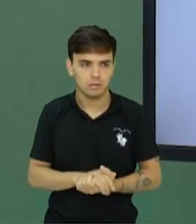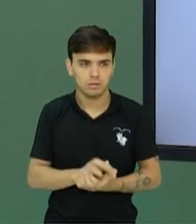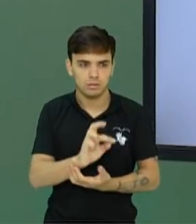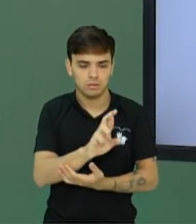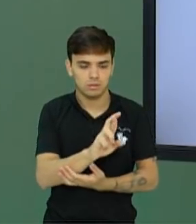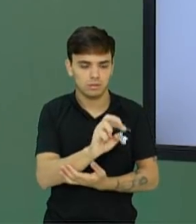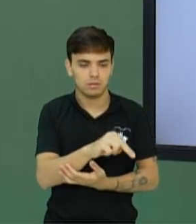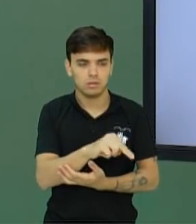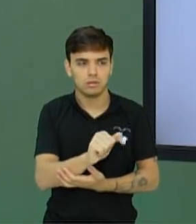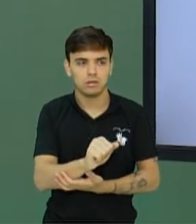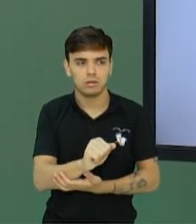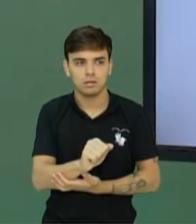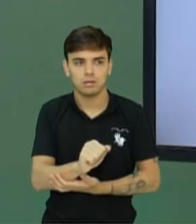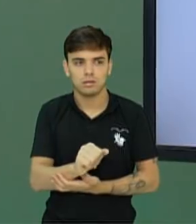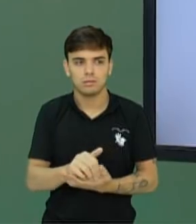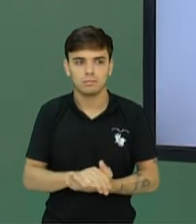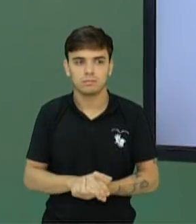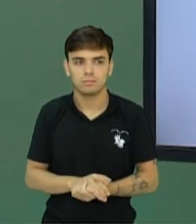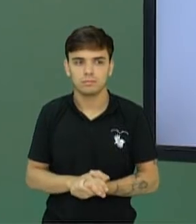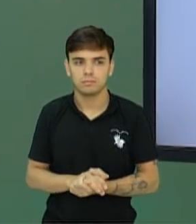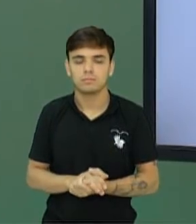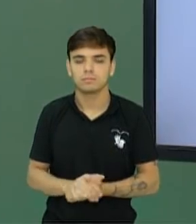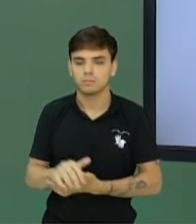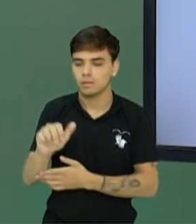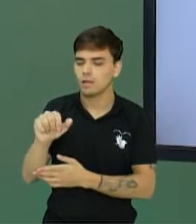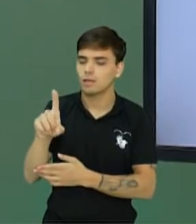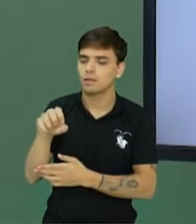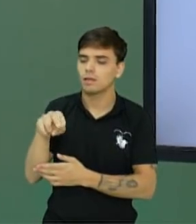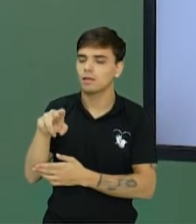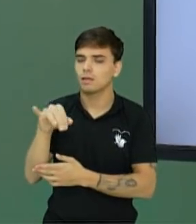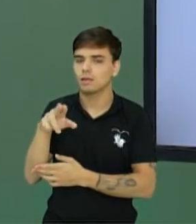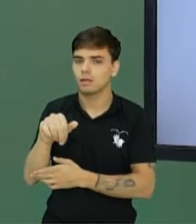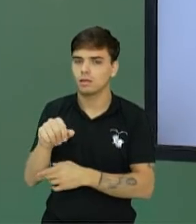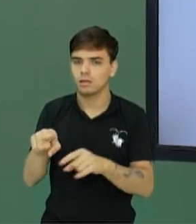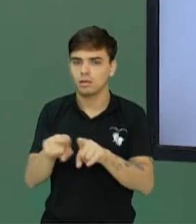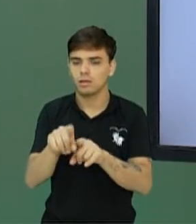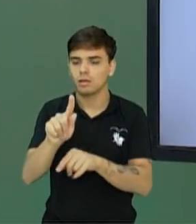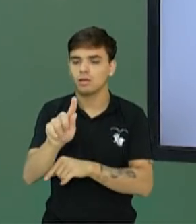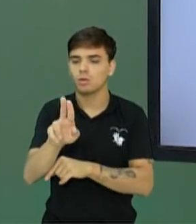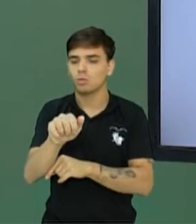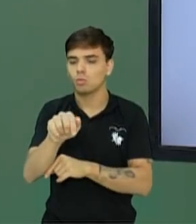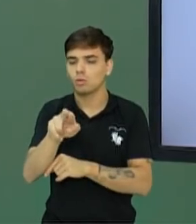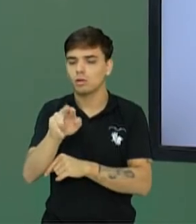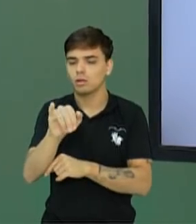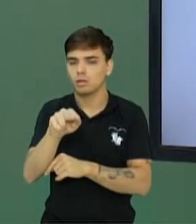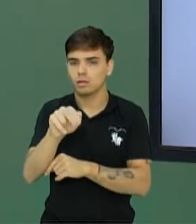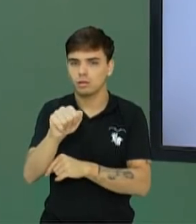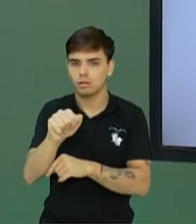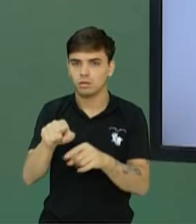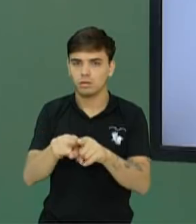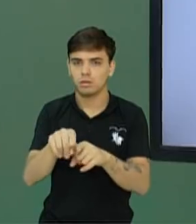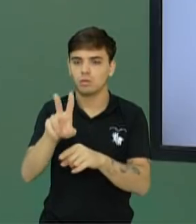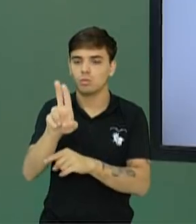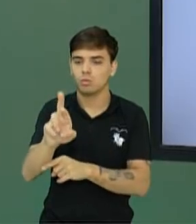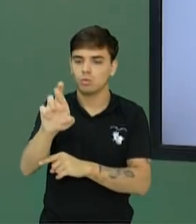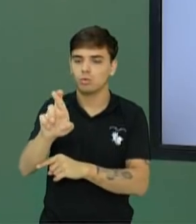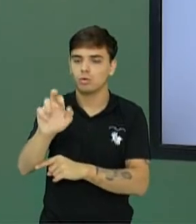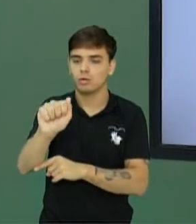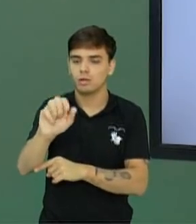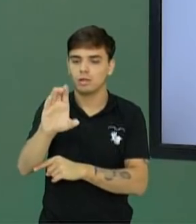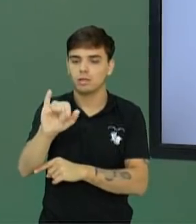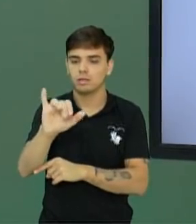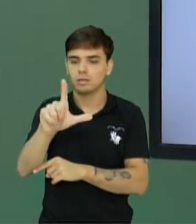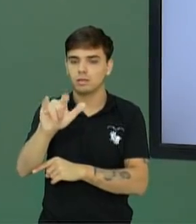RNA, nós temos adenina, citosina, guanina e uracila. Não tem